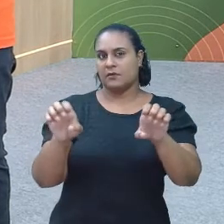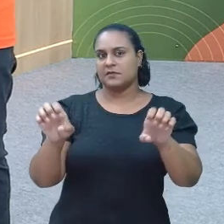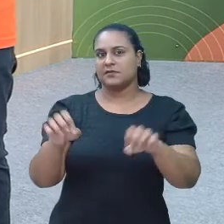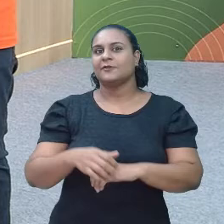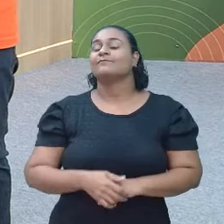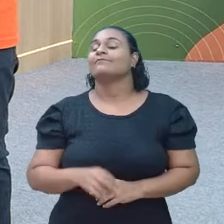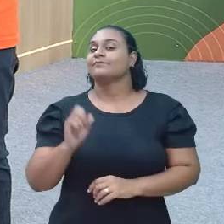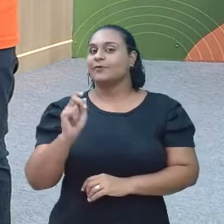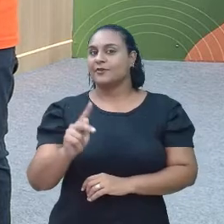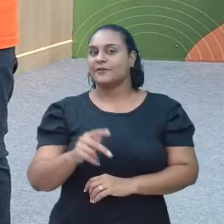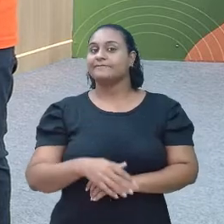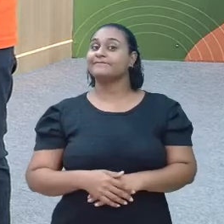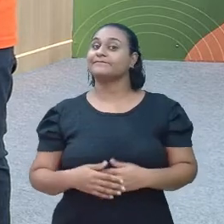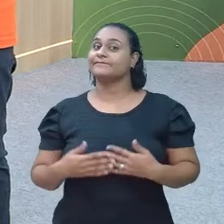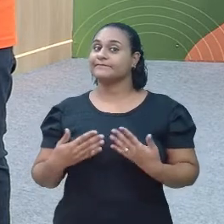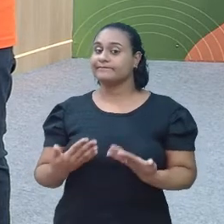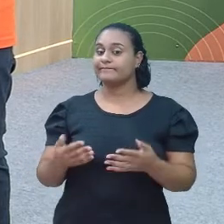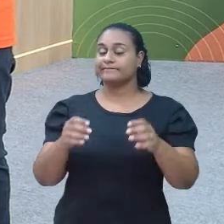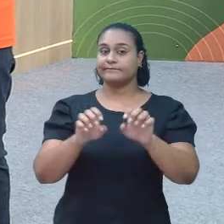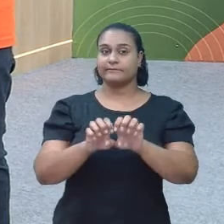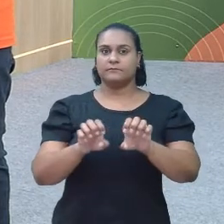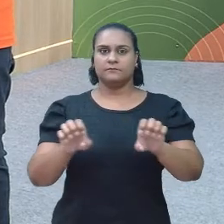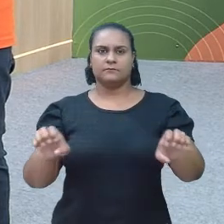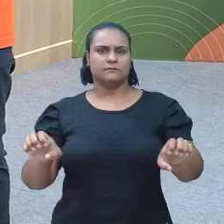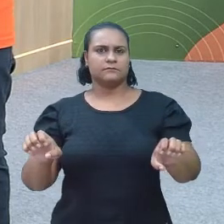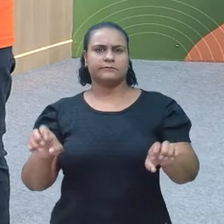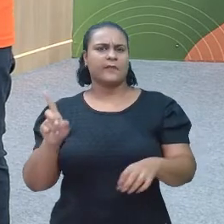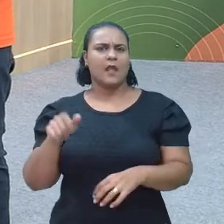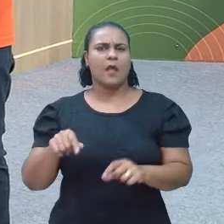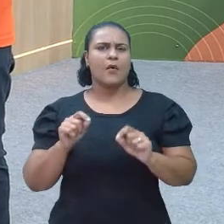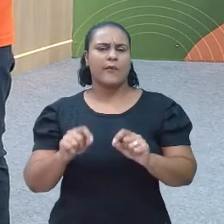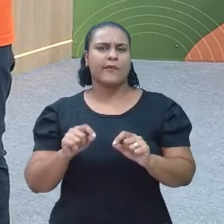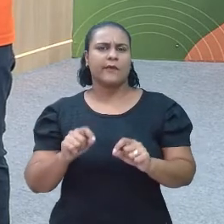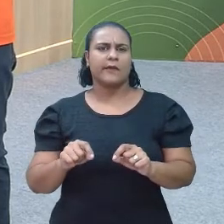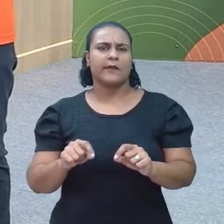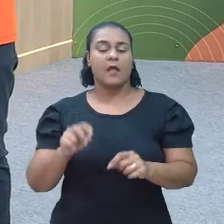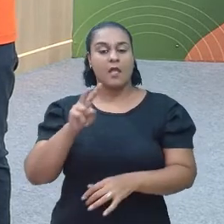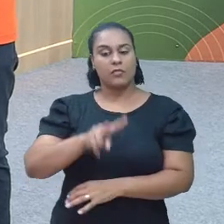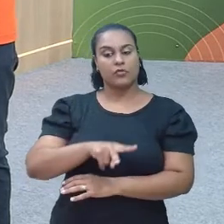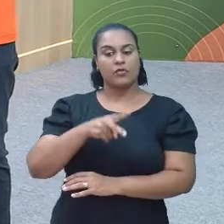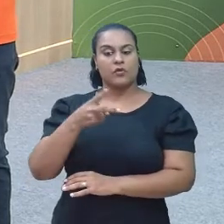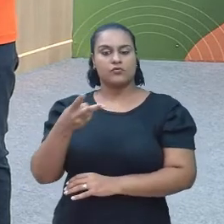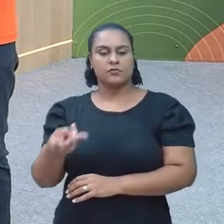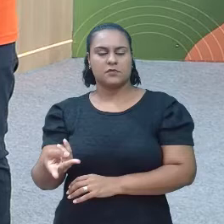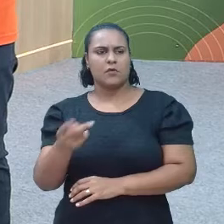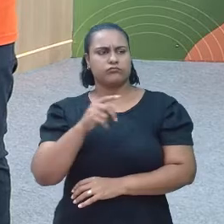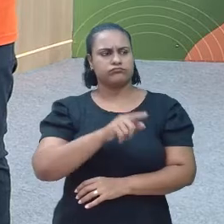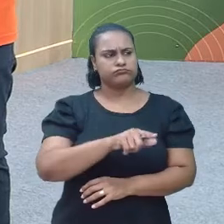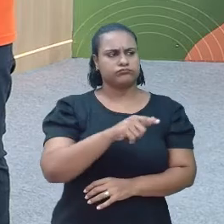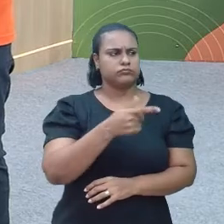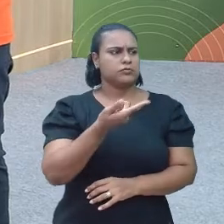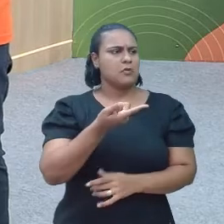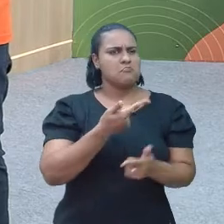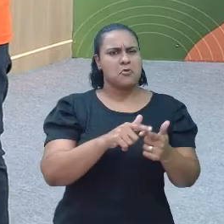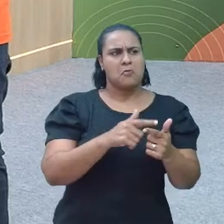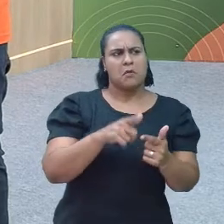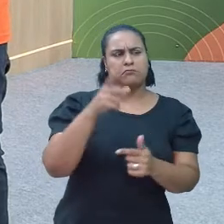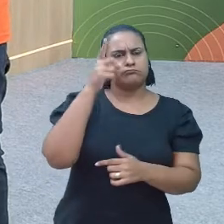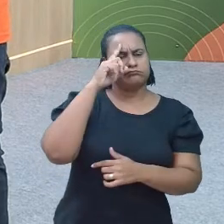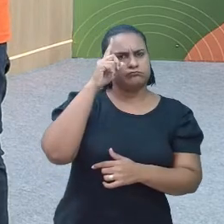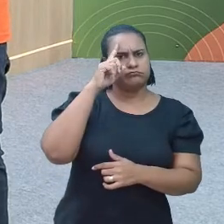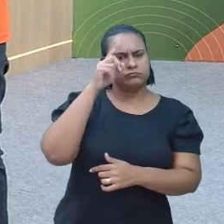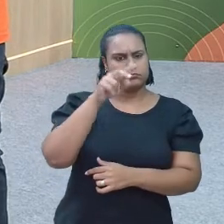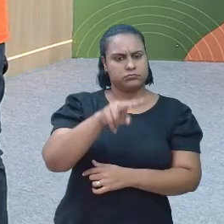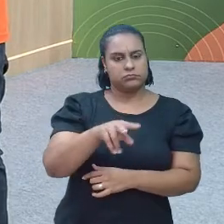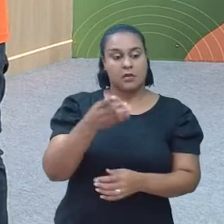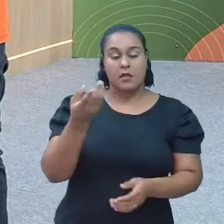equação, tá certo? Então, uma equação nada mais é do que a tradução de algum problema do cotidiano que você